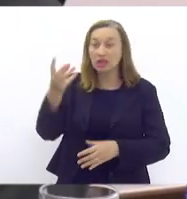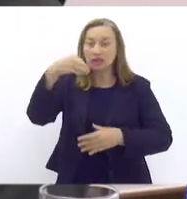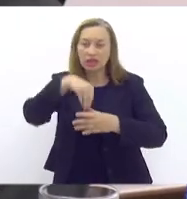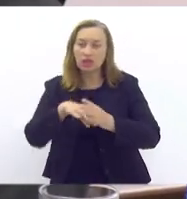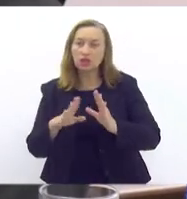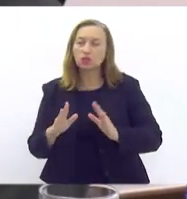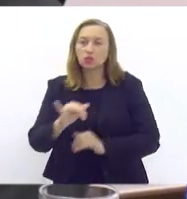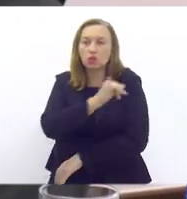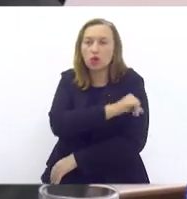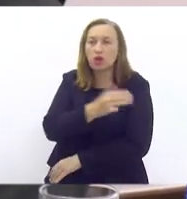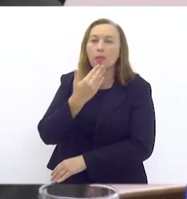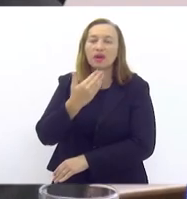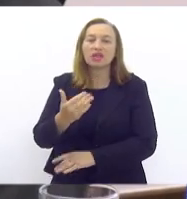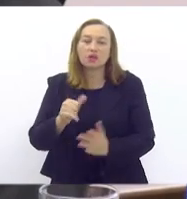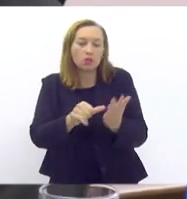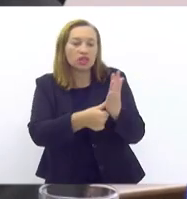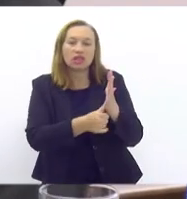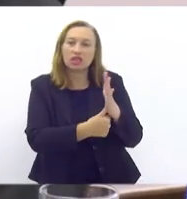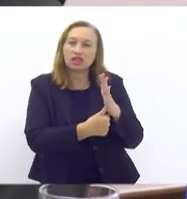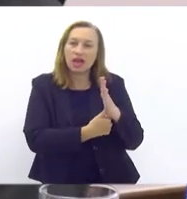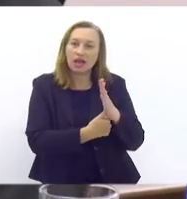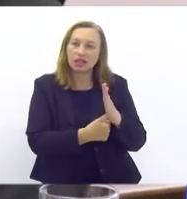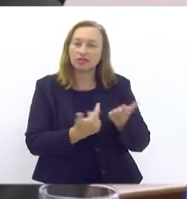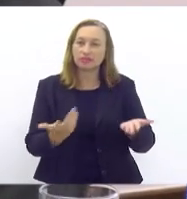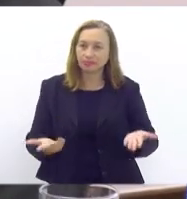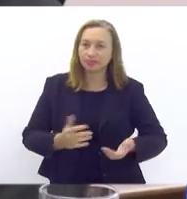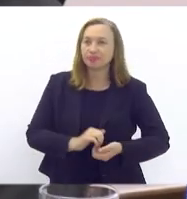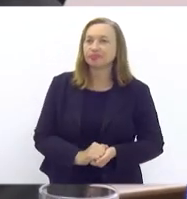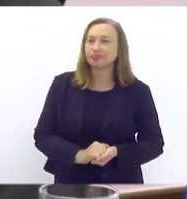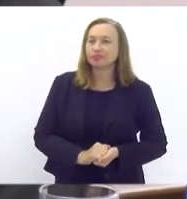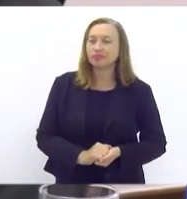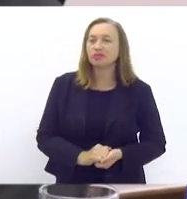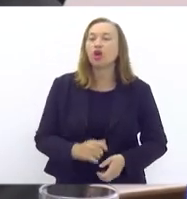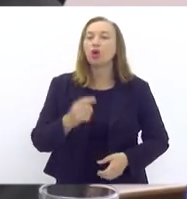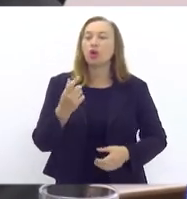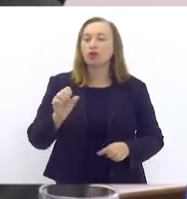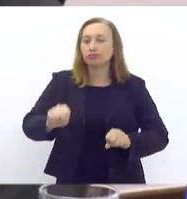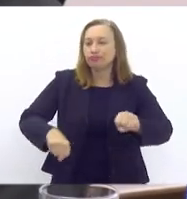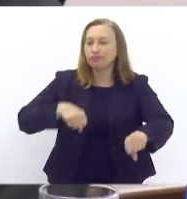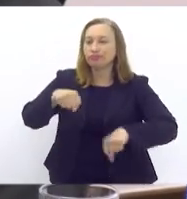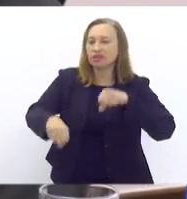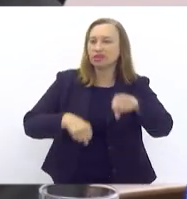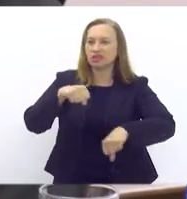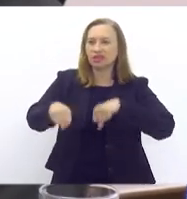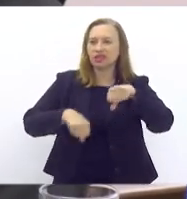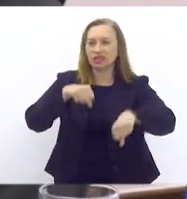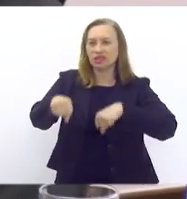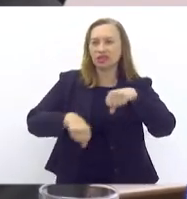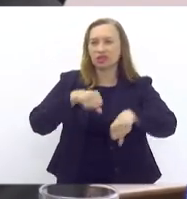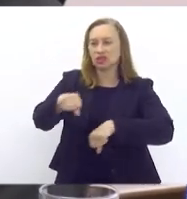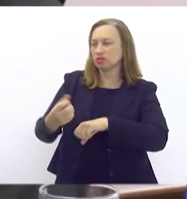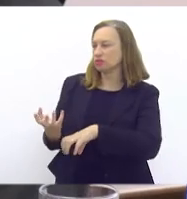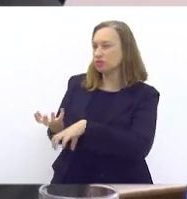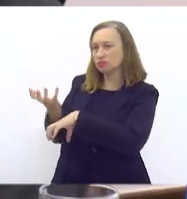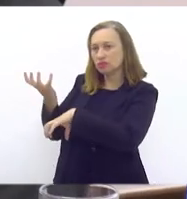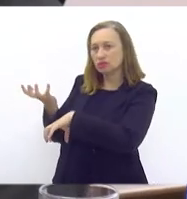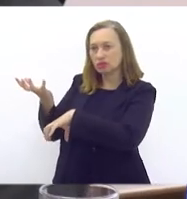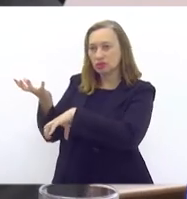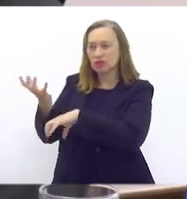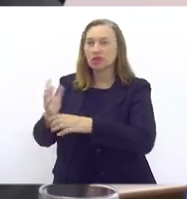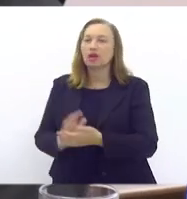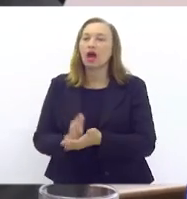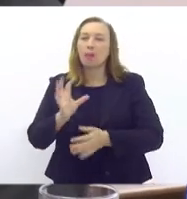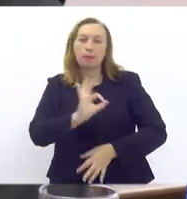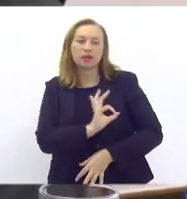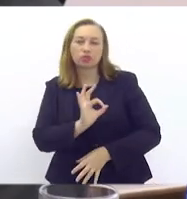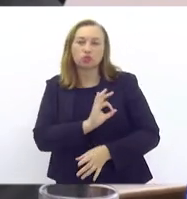e né A brup ente eh um ciclista no planalto central tava fazendo manobras polícia abordou